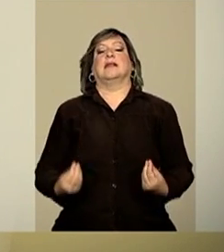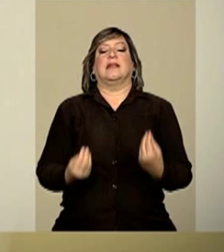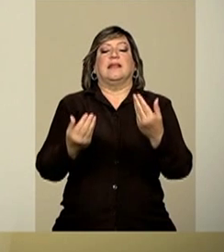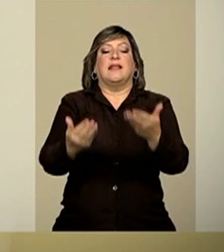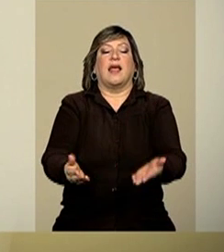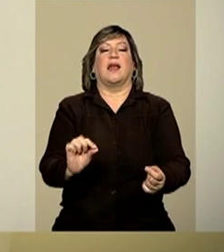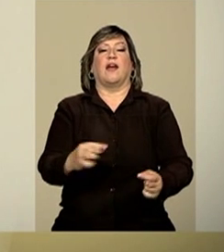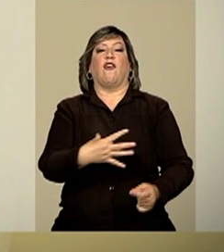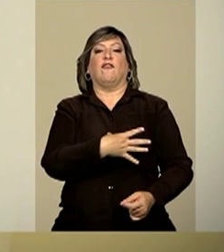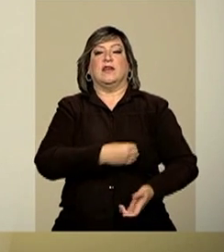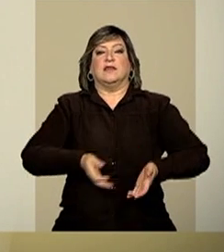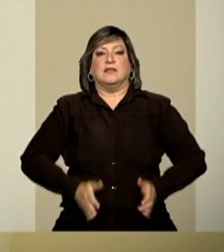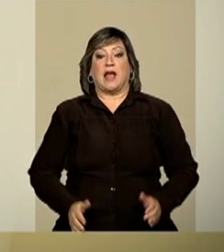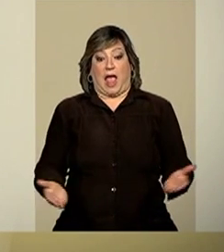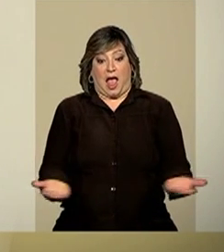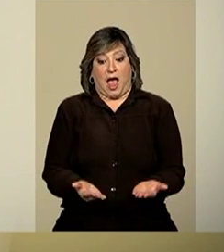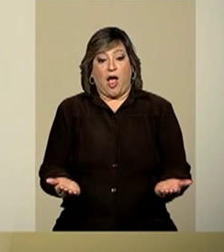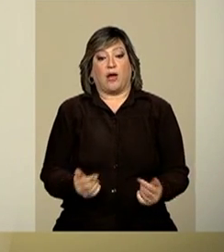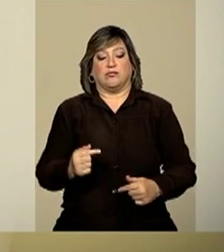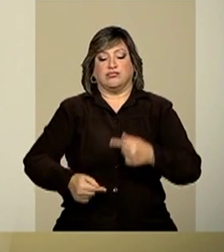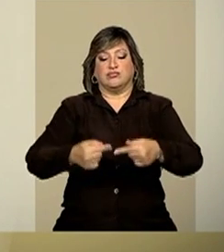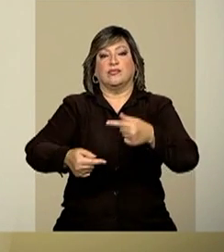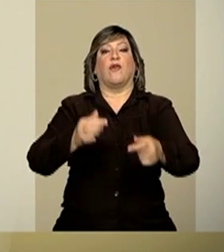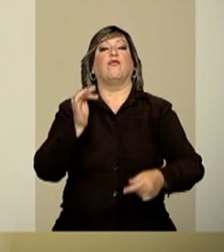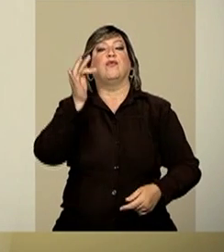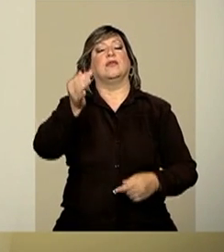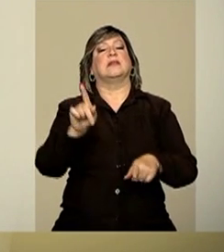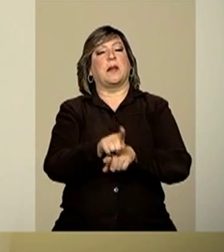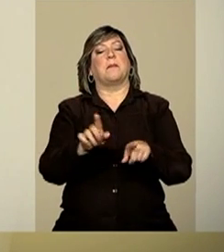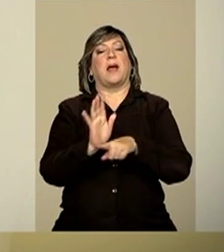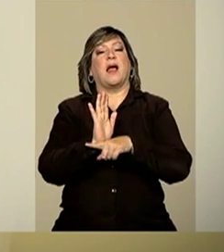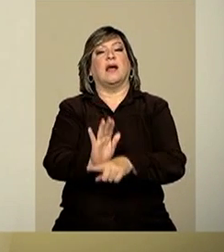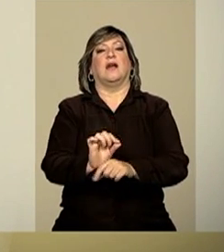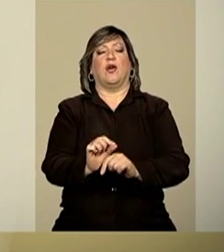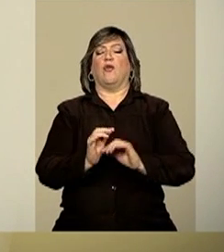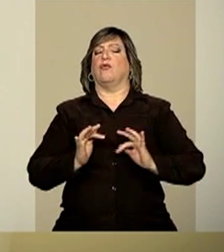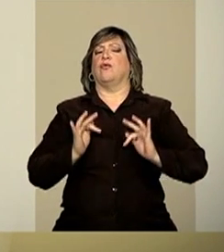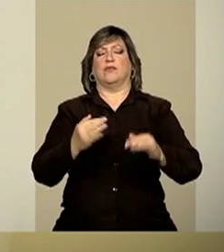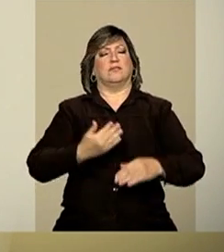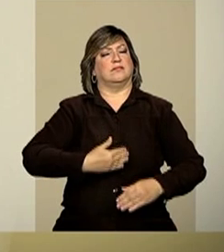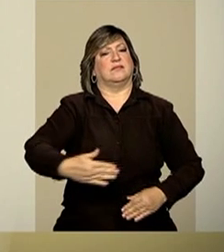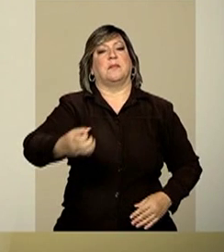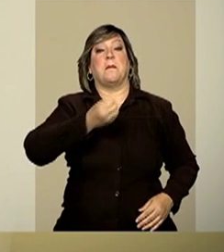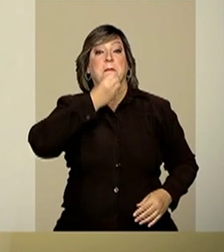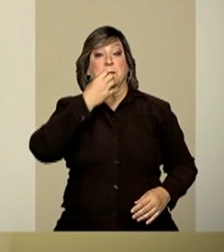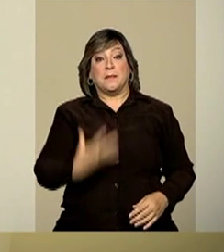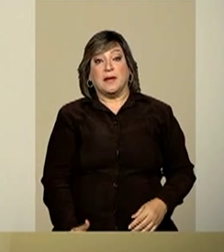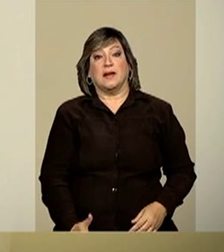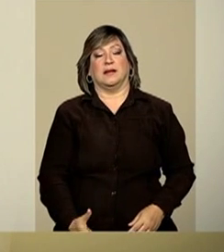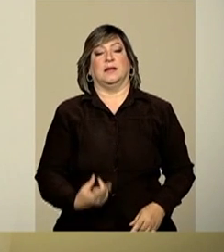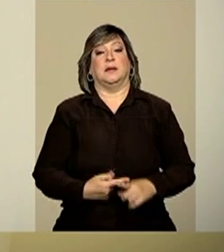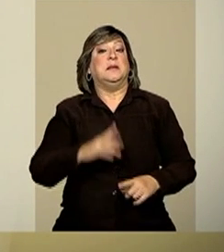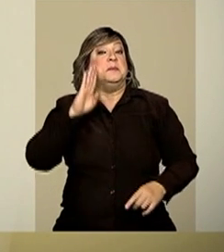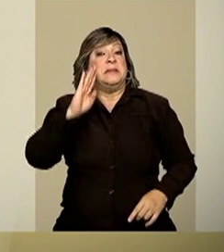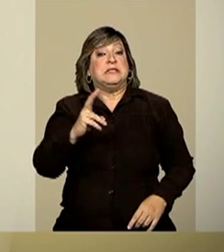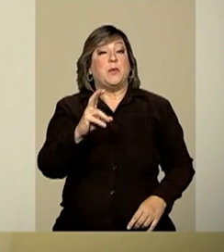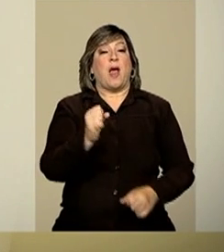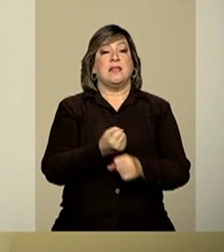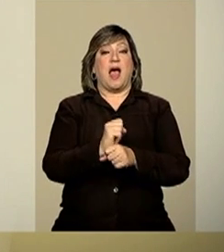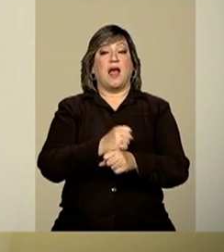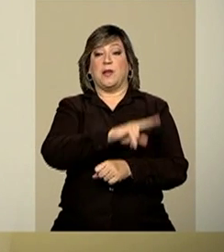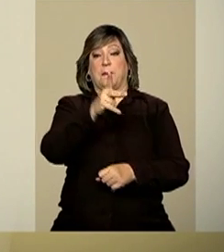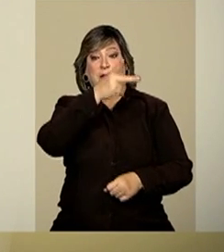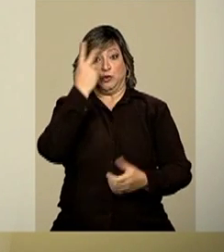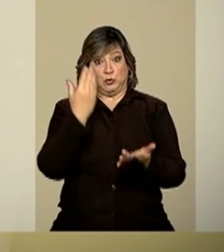futuras. E vai trazer benefícios permanentes à população brasileira por um período mínimo de 50